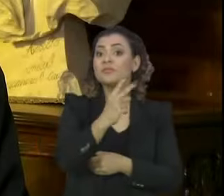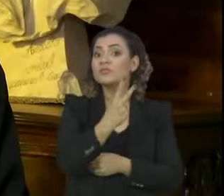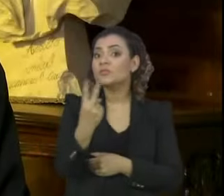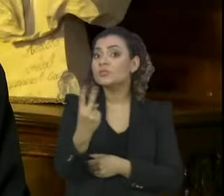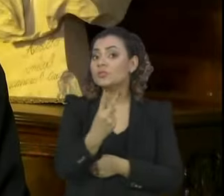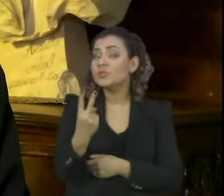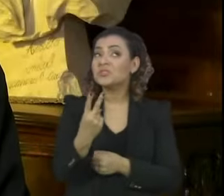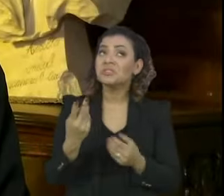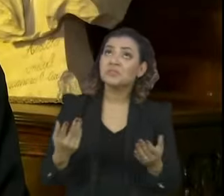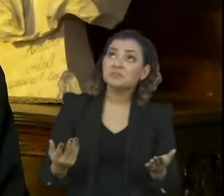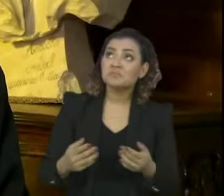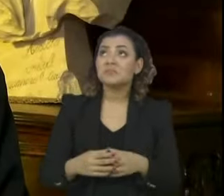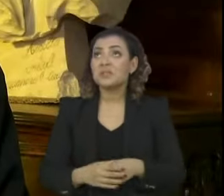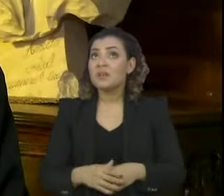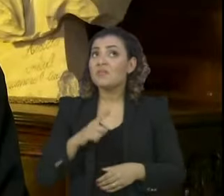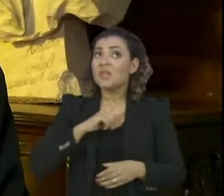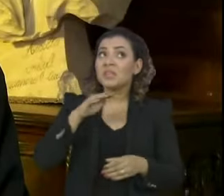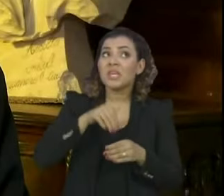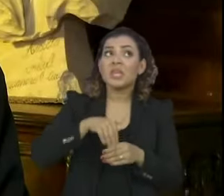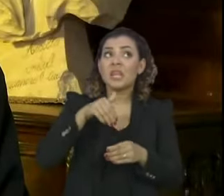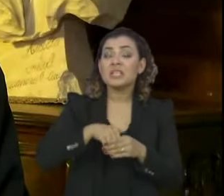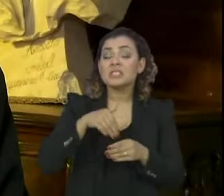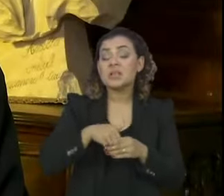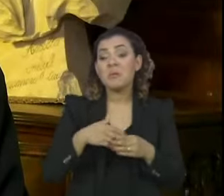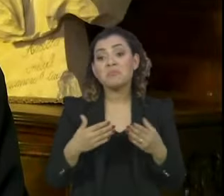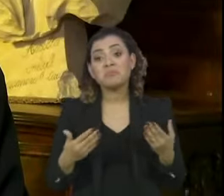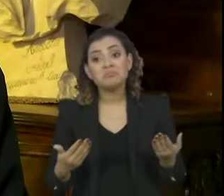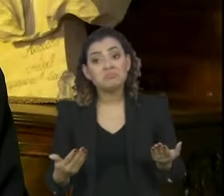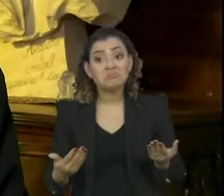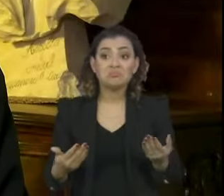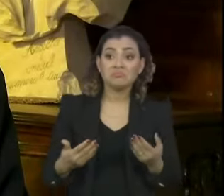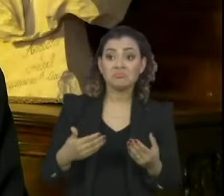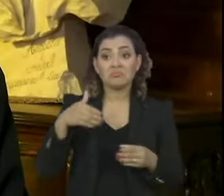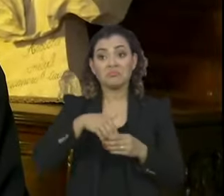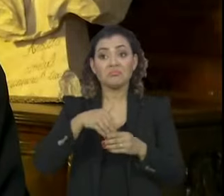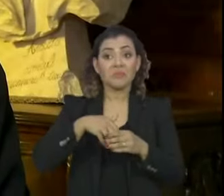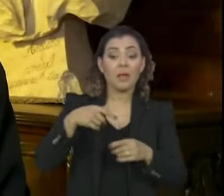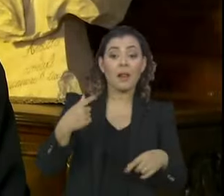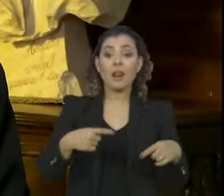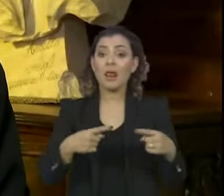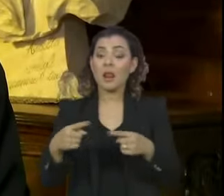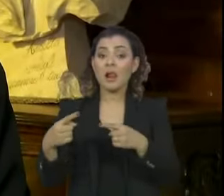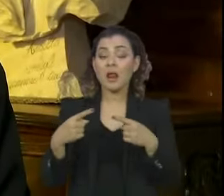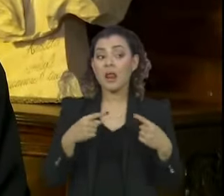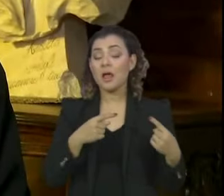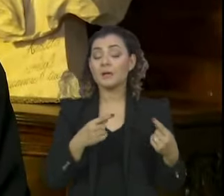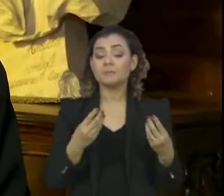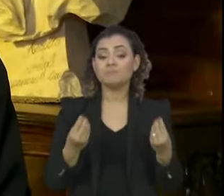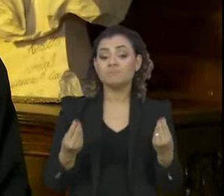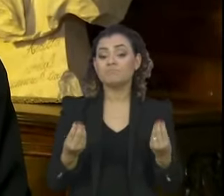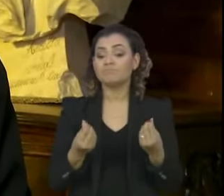vamos ter ainda uma eleição uma campanha eleitoral muito